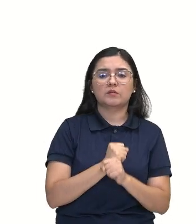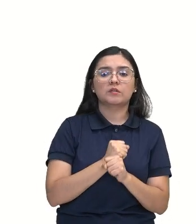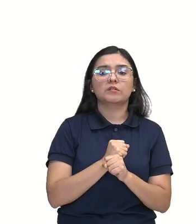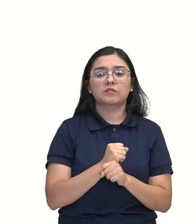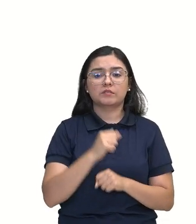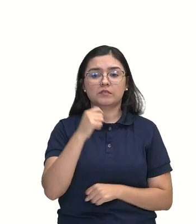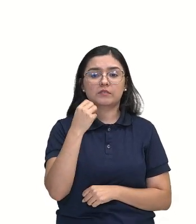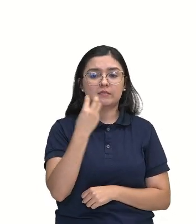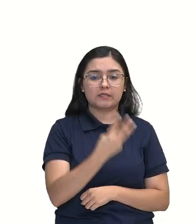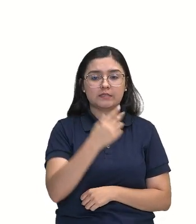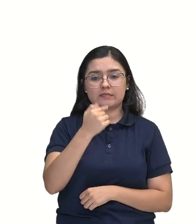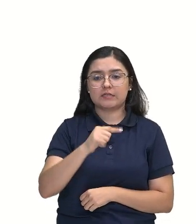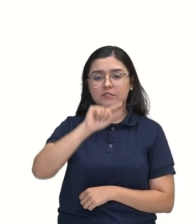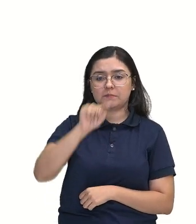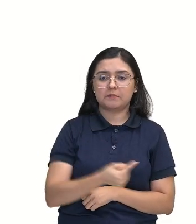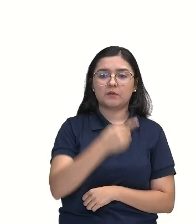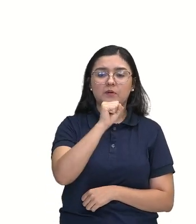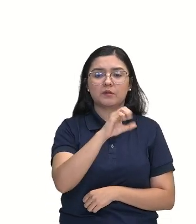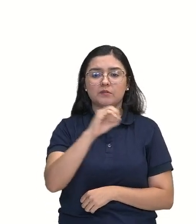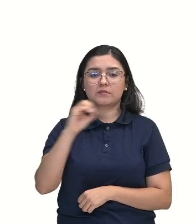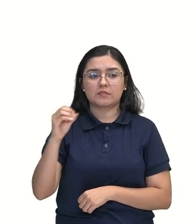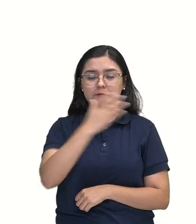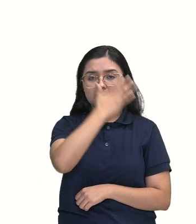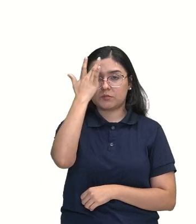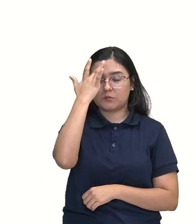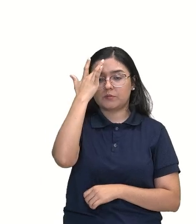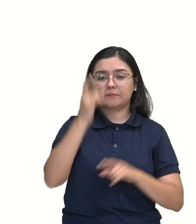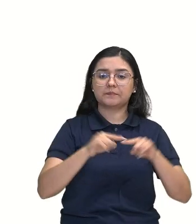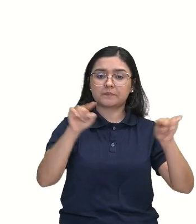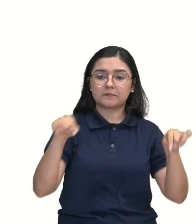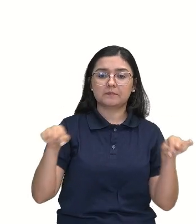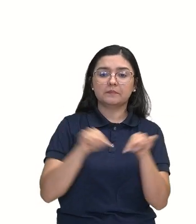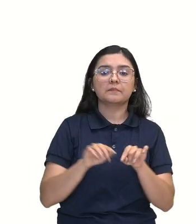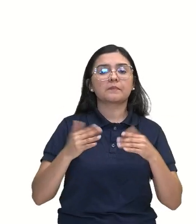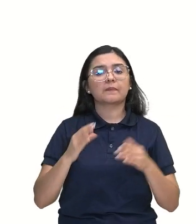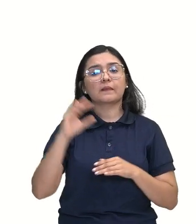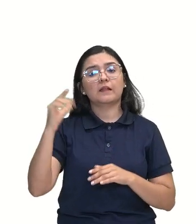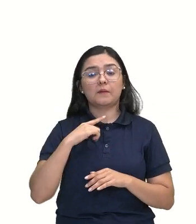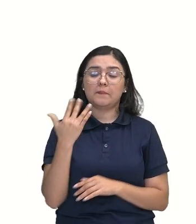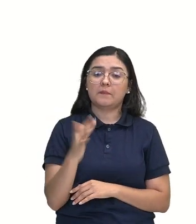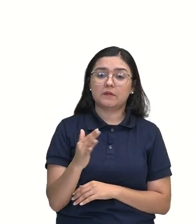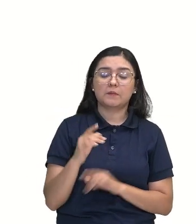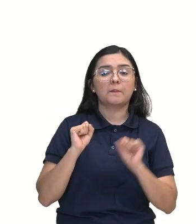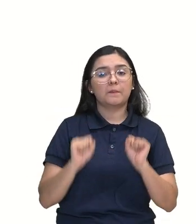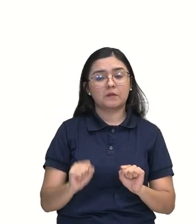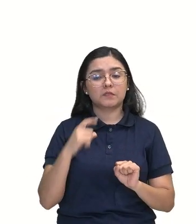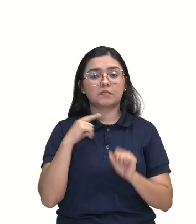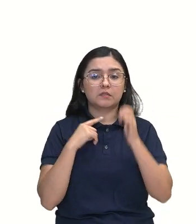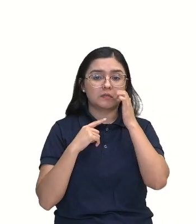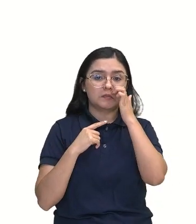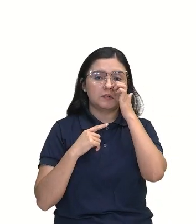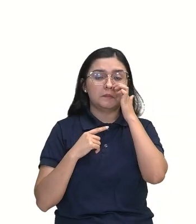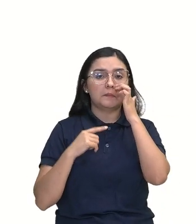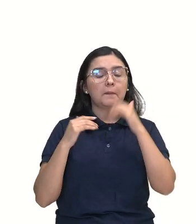média, de 37.800 pessoas. Logicamente que aqui é uma estimativa, poderíamos ter